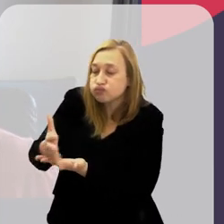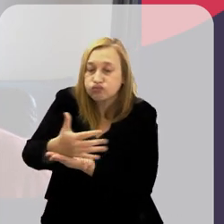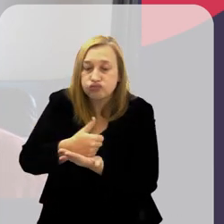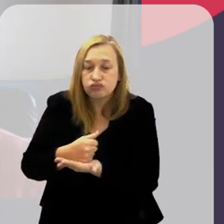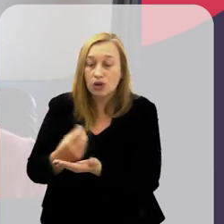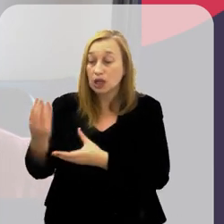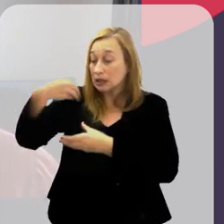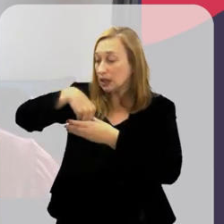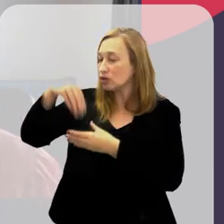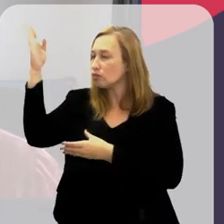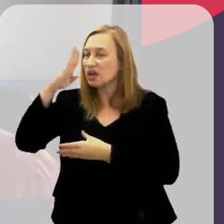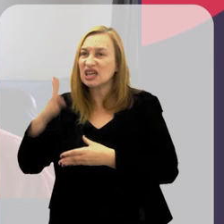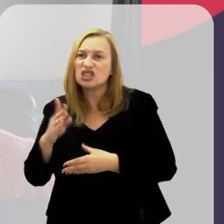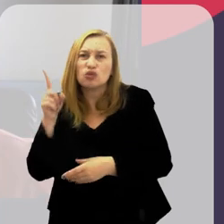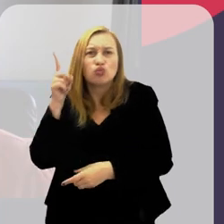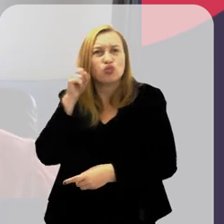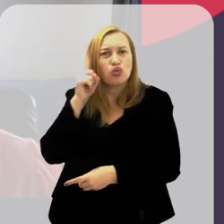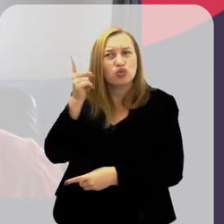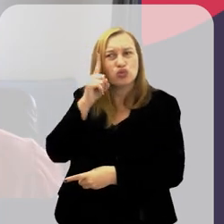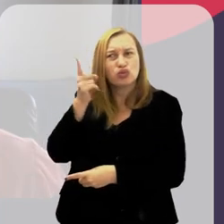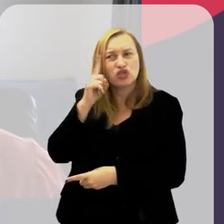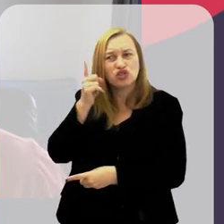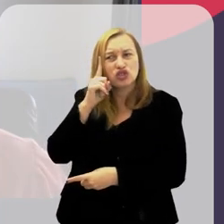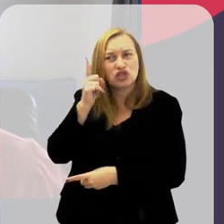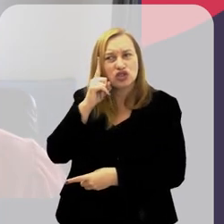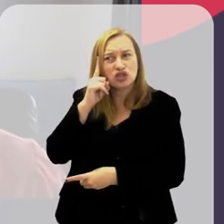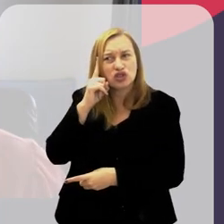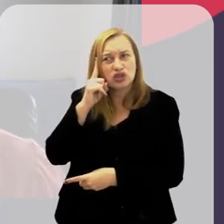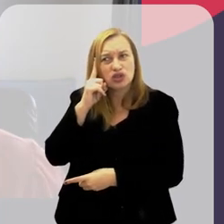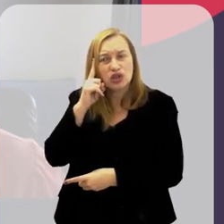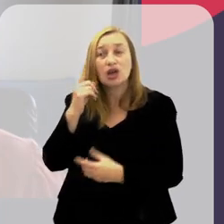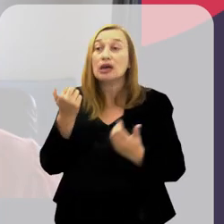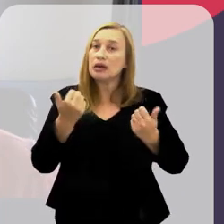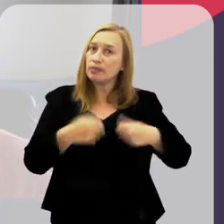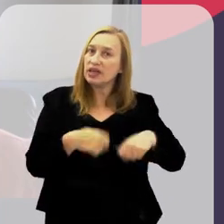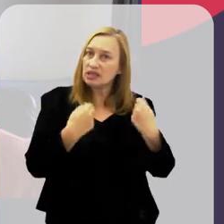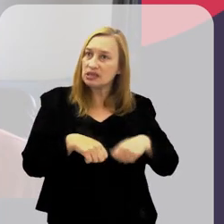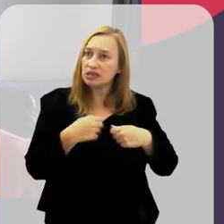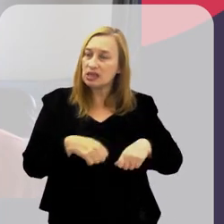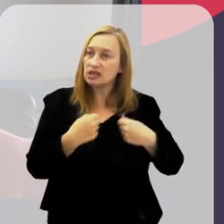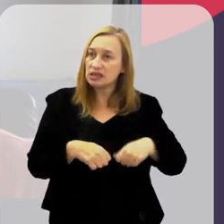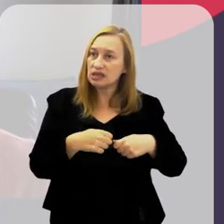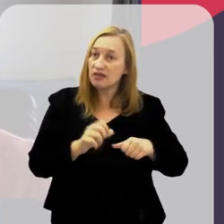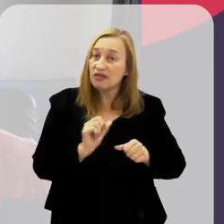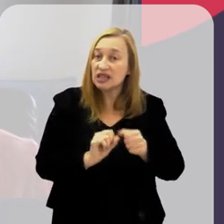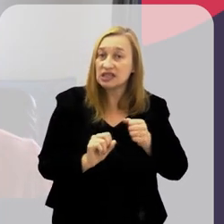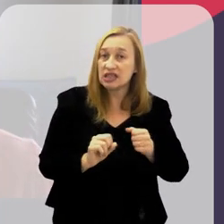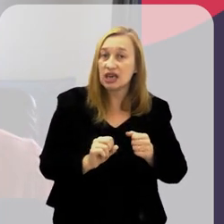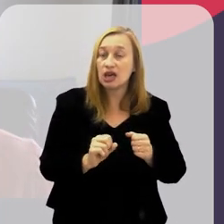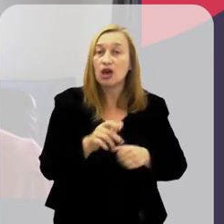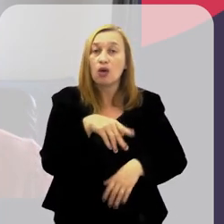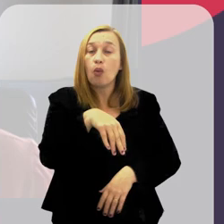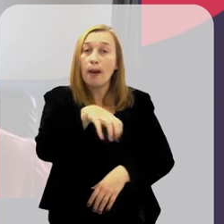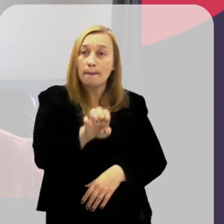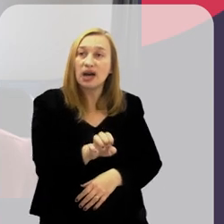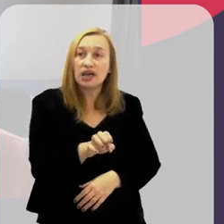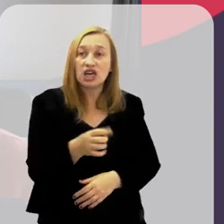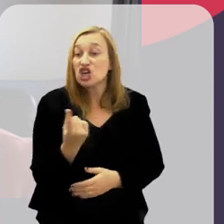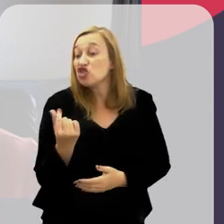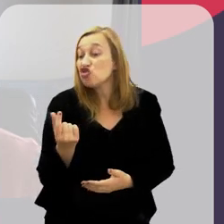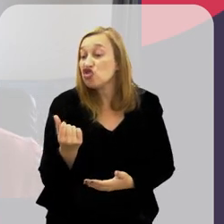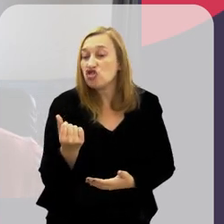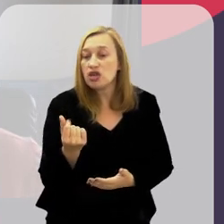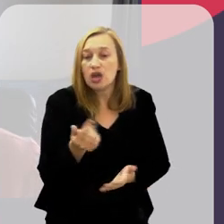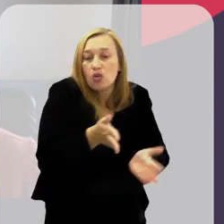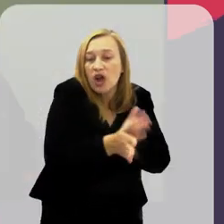do Brasil, por exemplo, de situações do Brasil, do dia a dia dele, das contas que ele precisa fazer com a mãe dele, ah, eu preciso